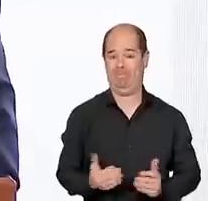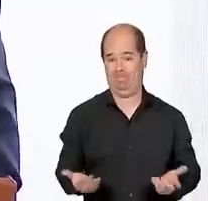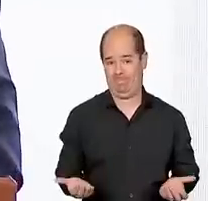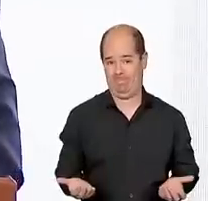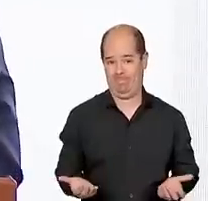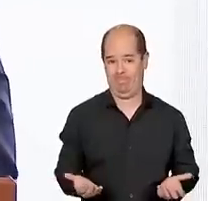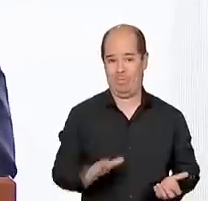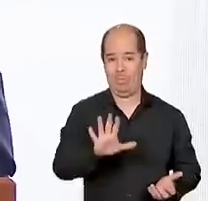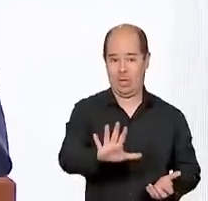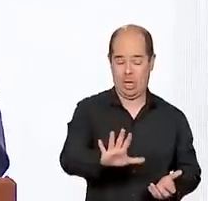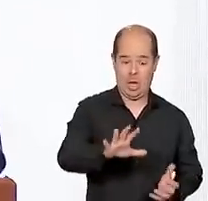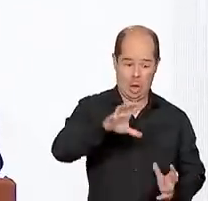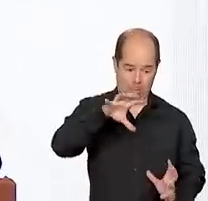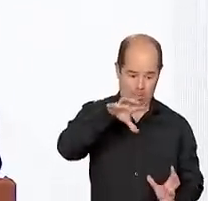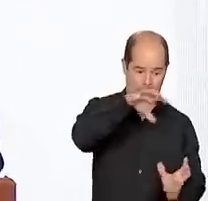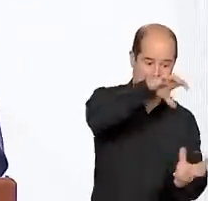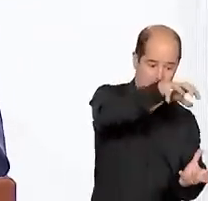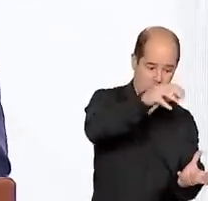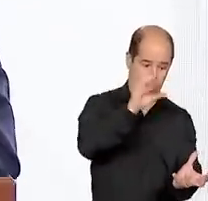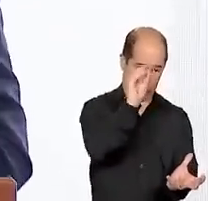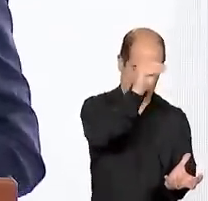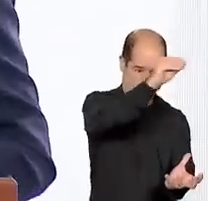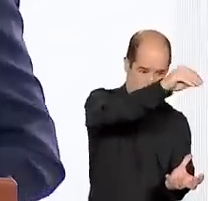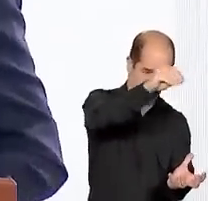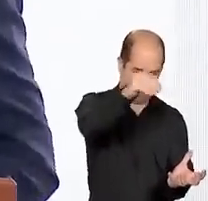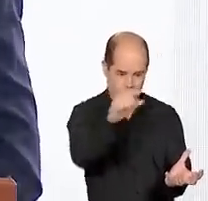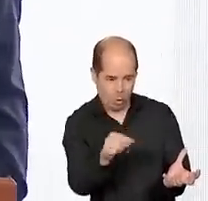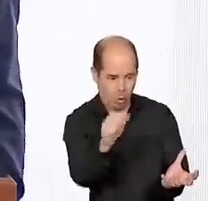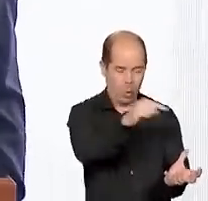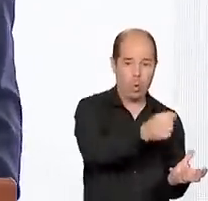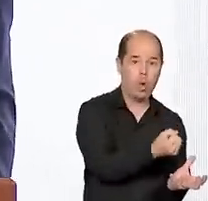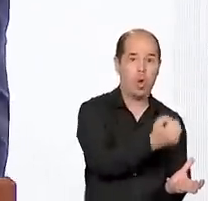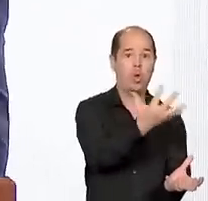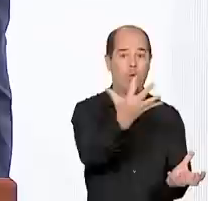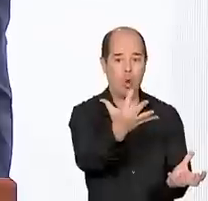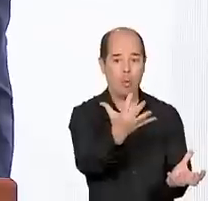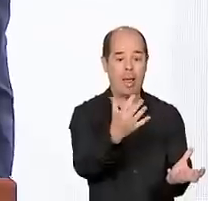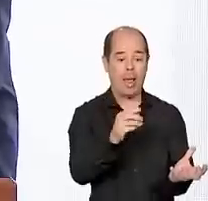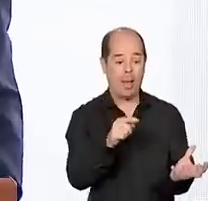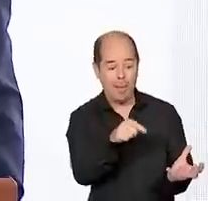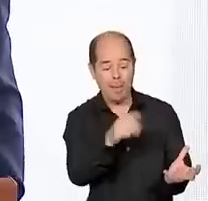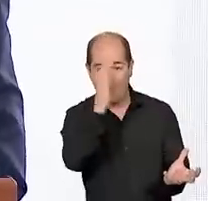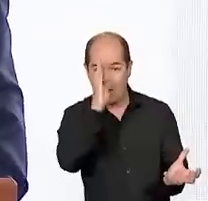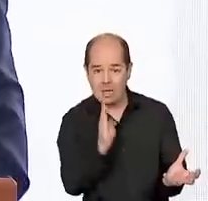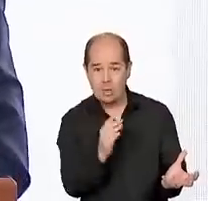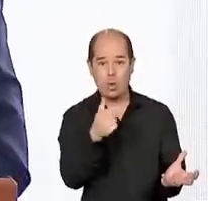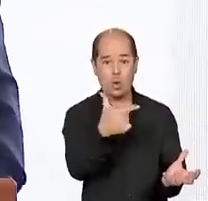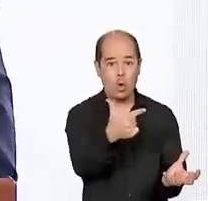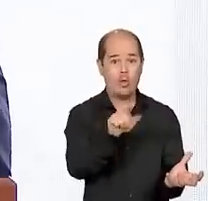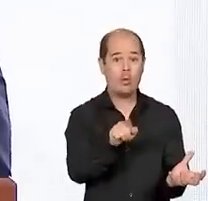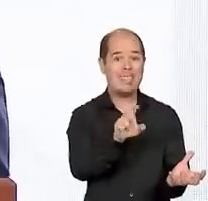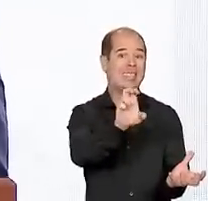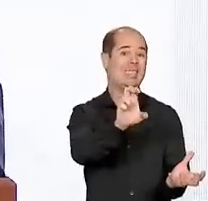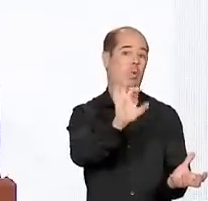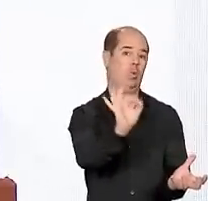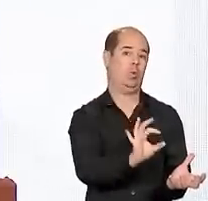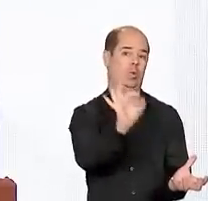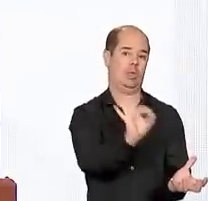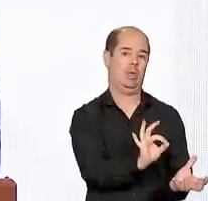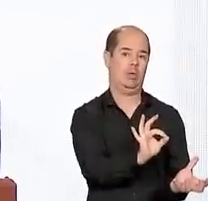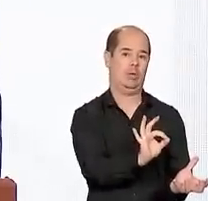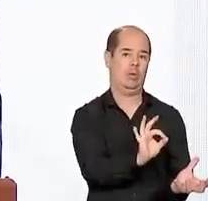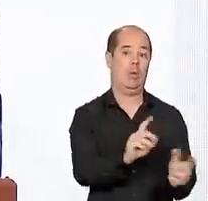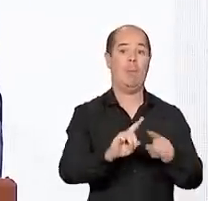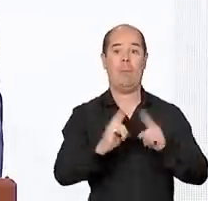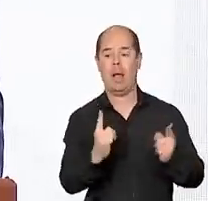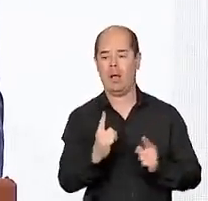tendo 2,5% da população. Infelizmente, isso passou e três coisas mudaram o mundo: